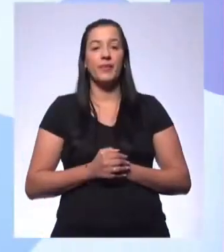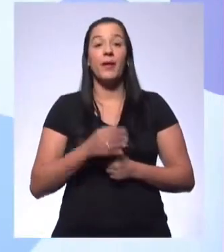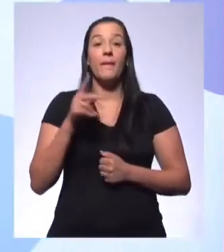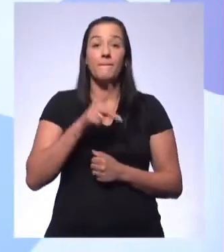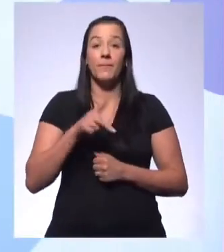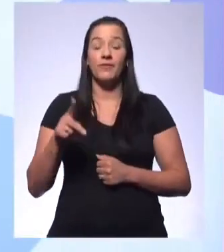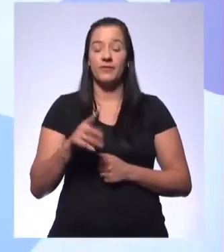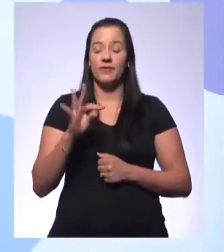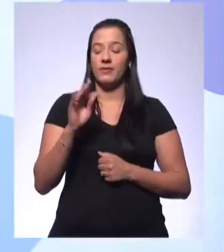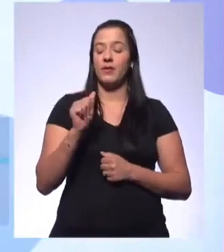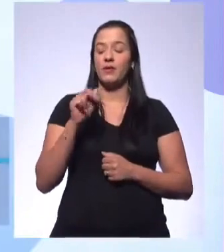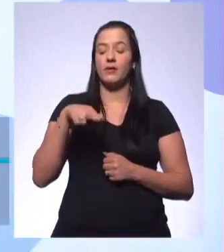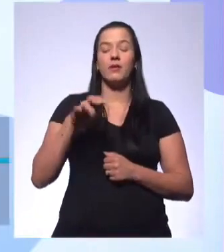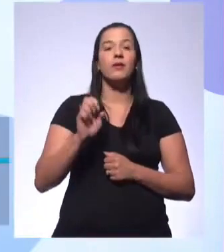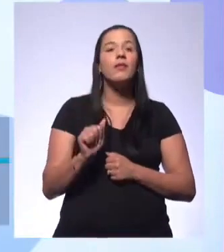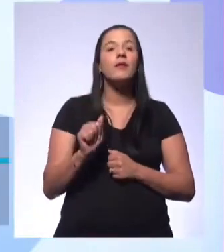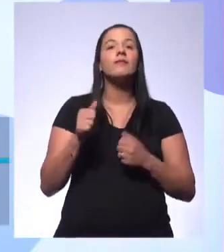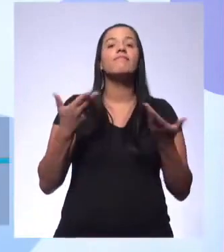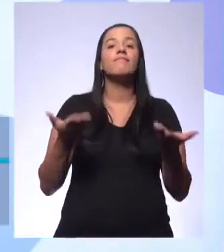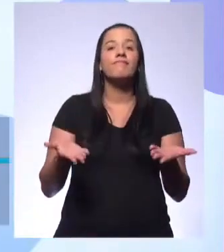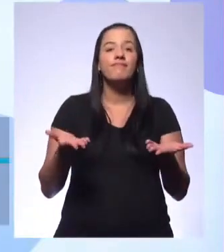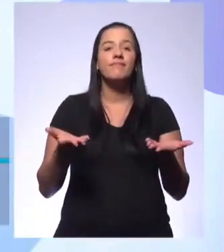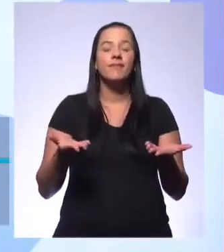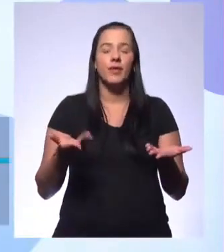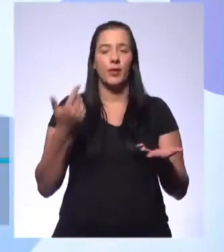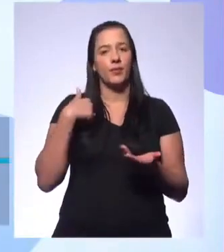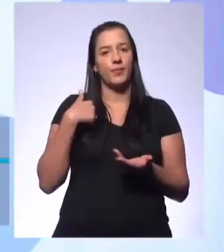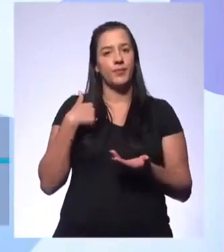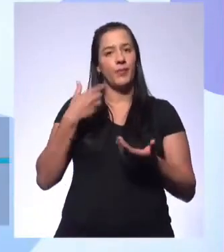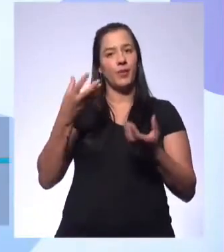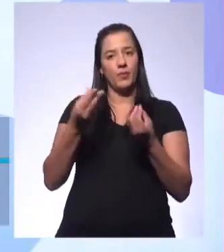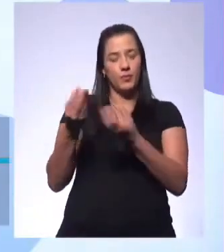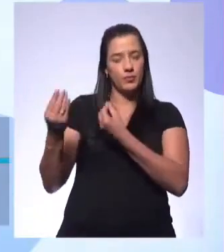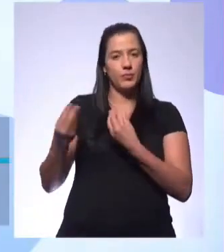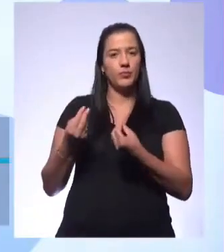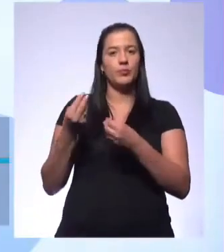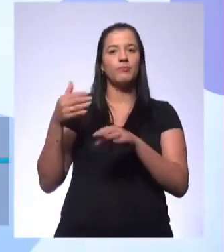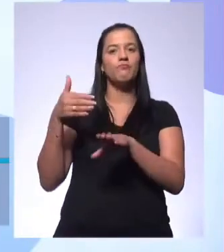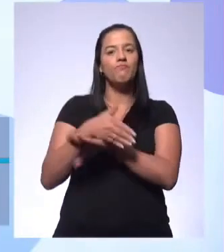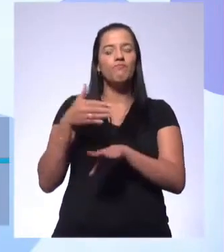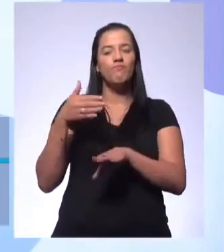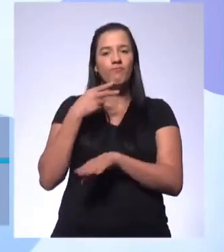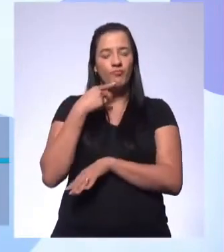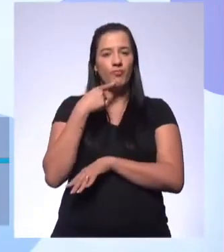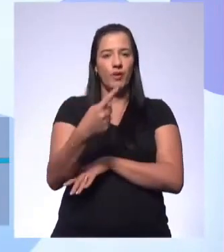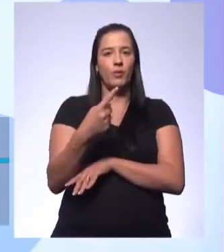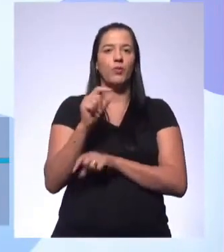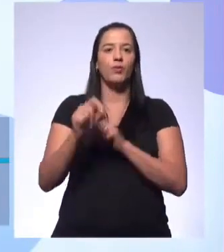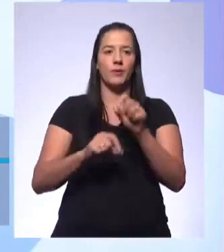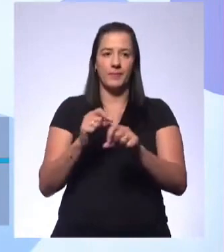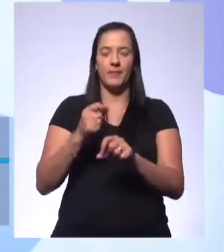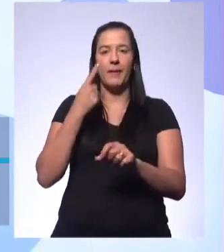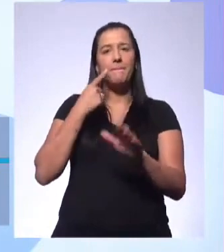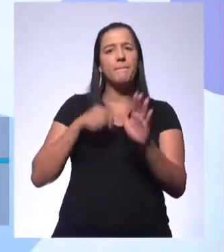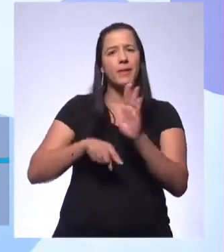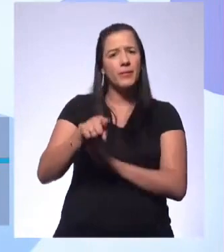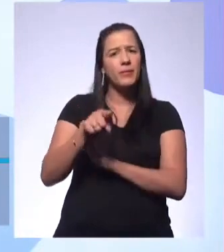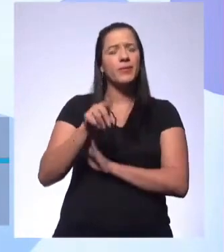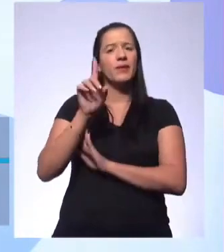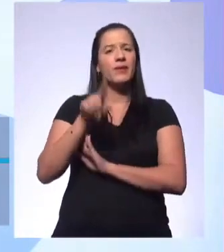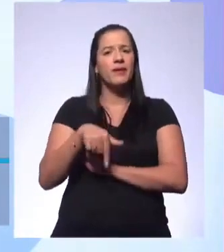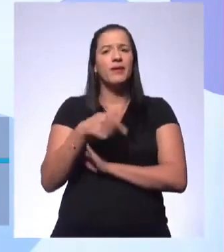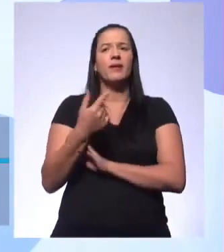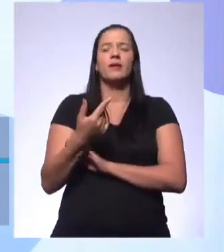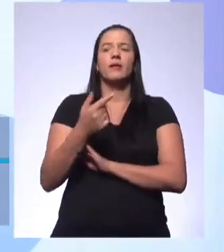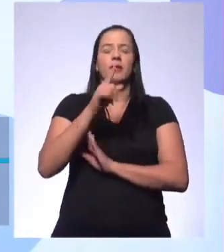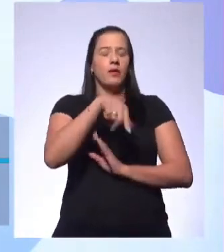Professora Tayana, acredito que, vamos lá, a maioria dos alunos, vamos lá, a pergunta é, podemos dizer que